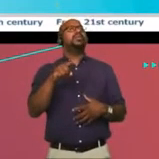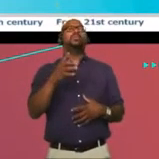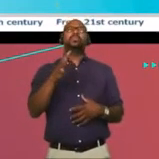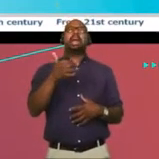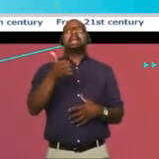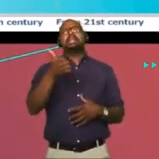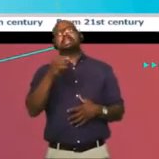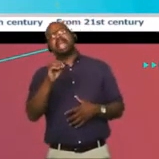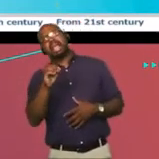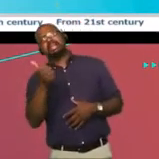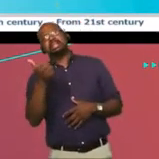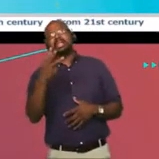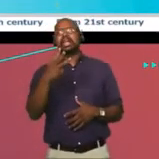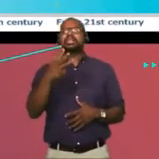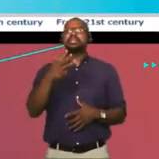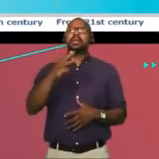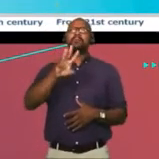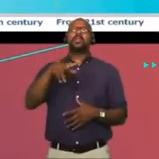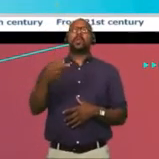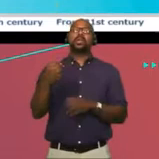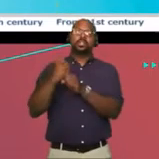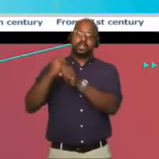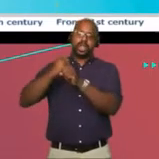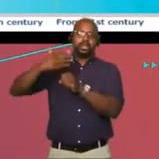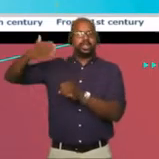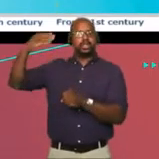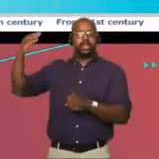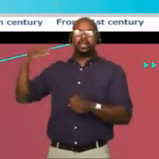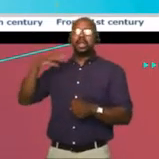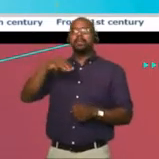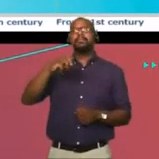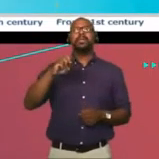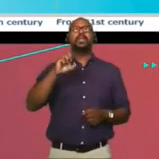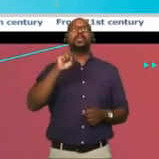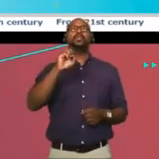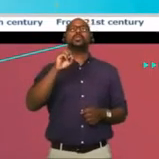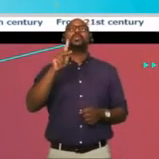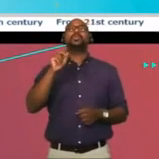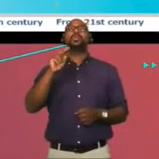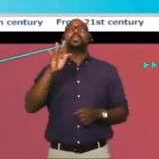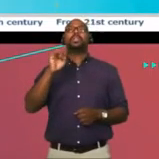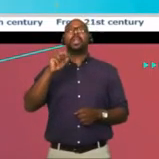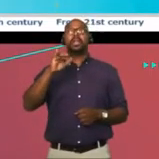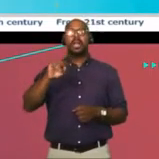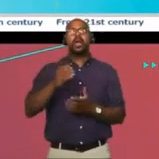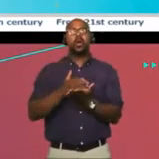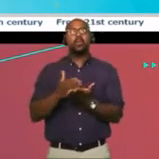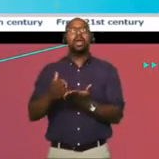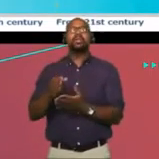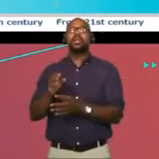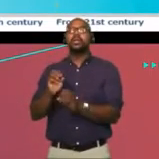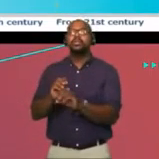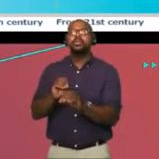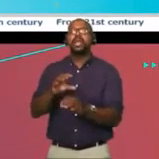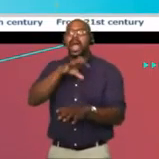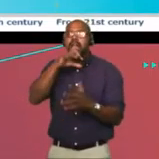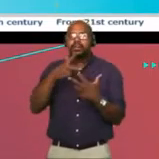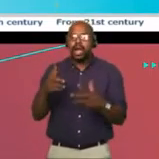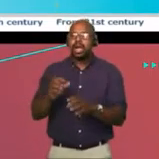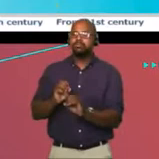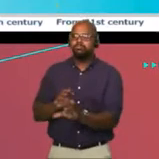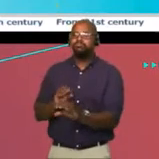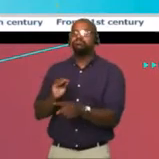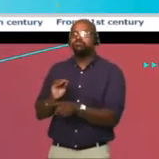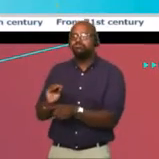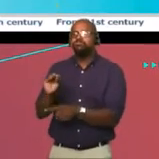de 10 a 13 mil anos atrás quando na Mesopotâmia se começa a se domesticar os animais esse fazer